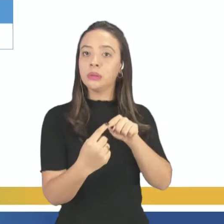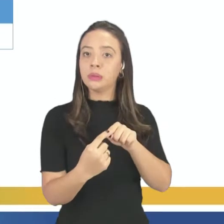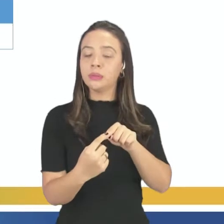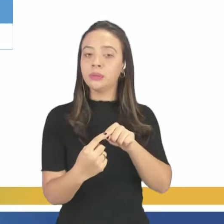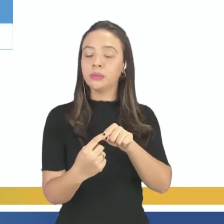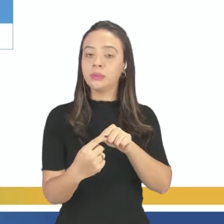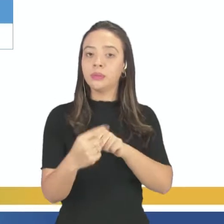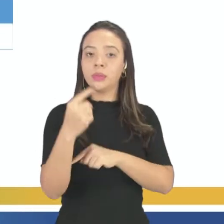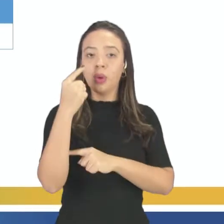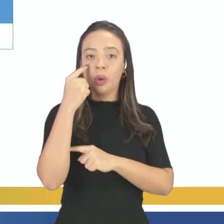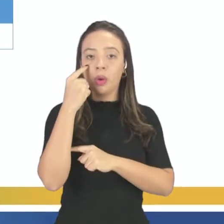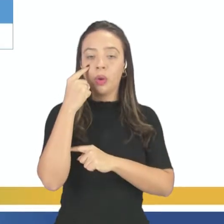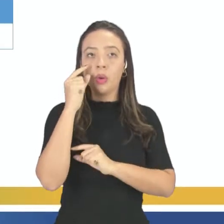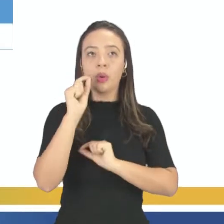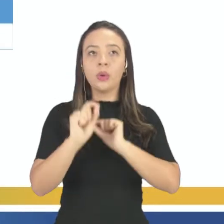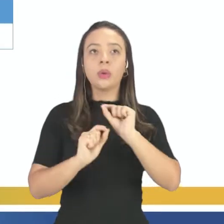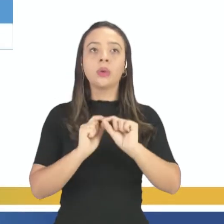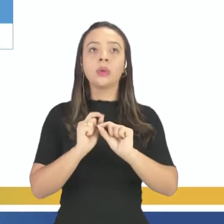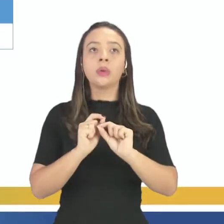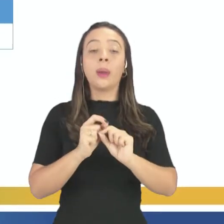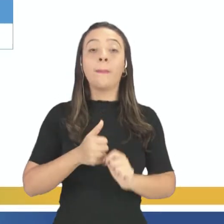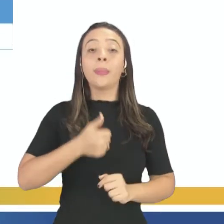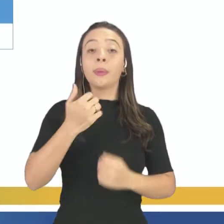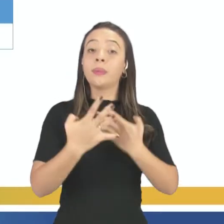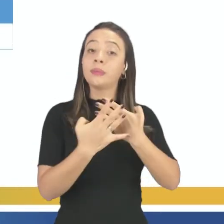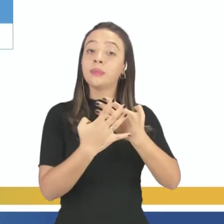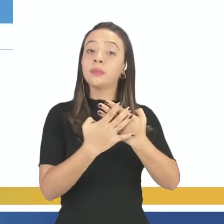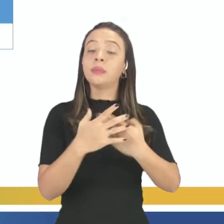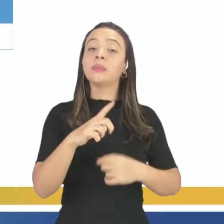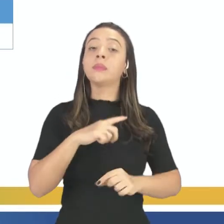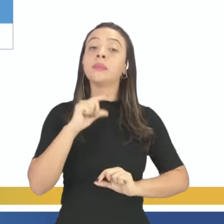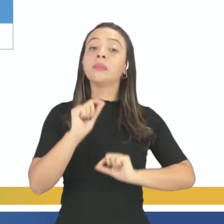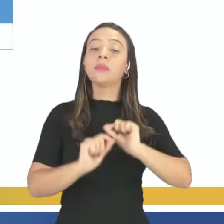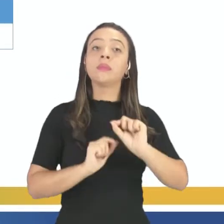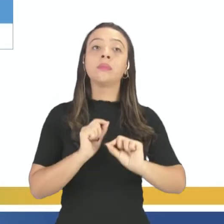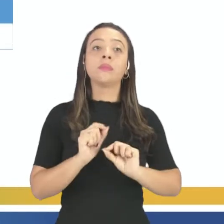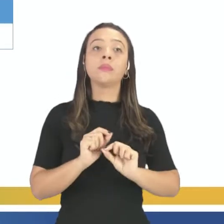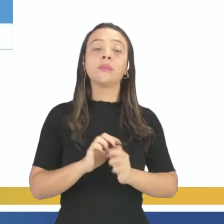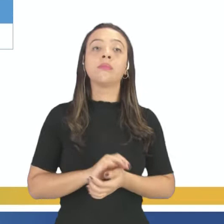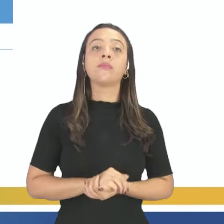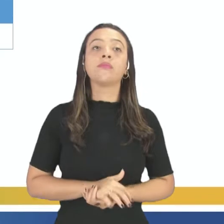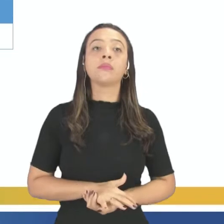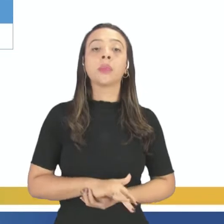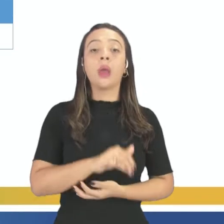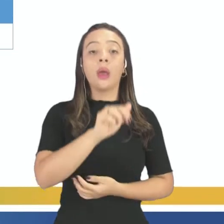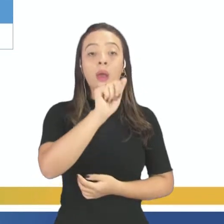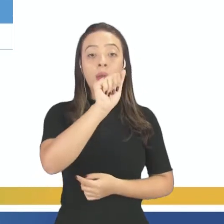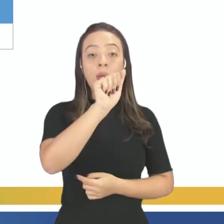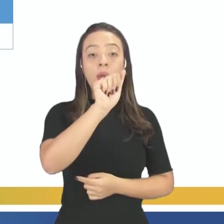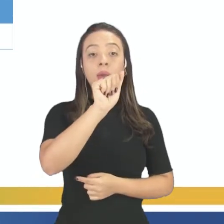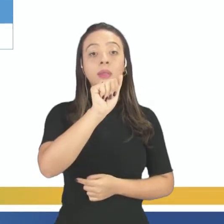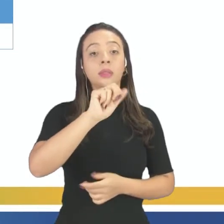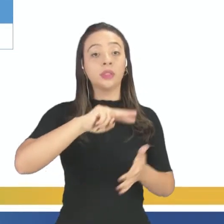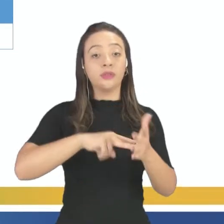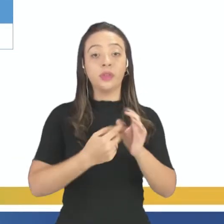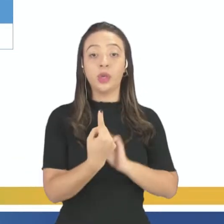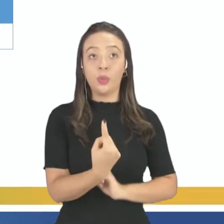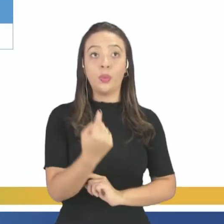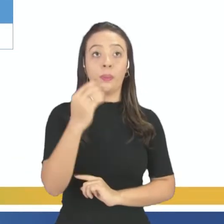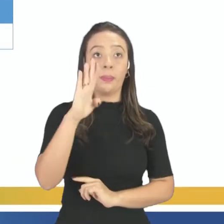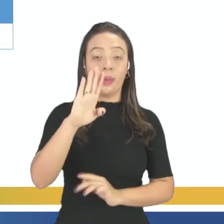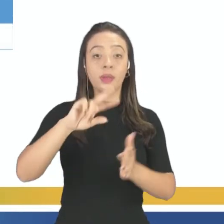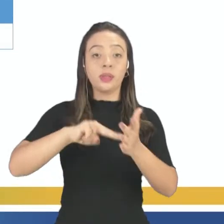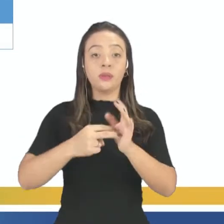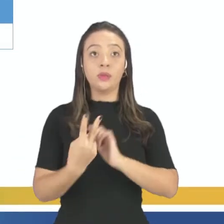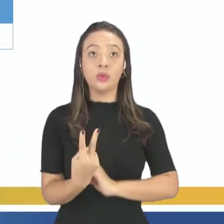acompanhe que na primeira tabela tem o seguinte: A tem o valor 1, B 2,